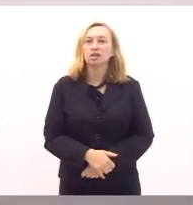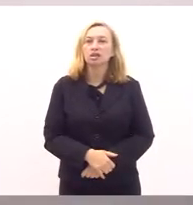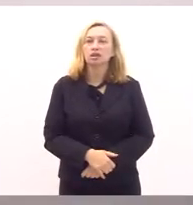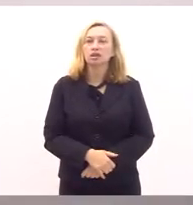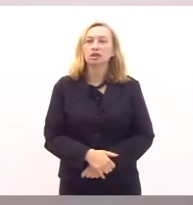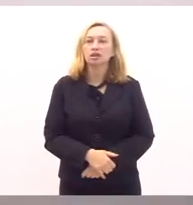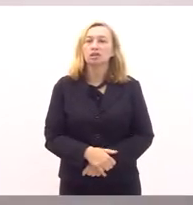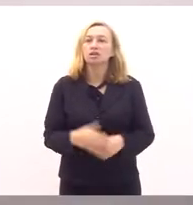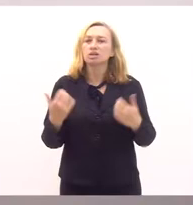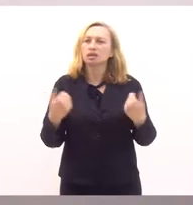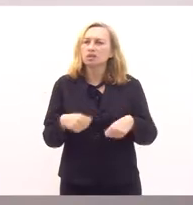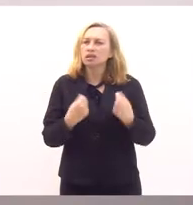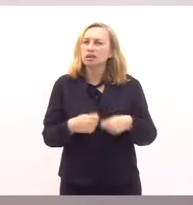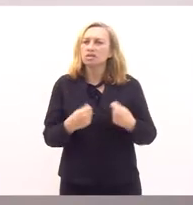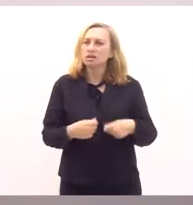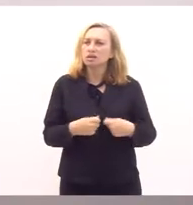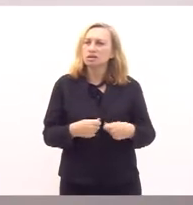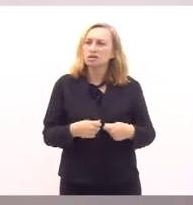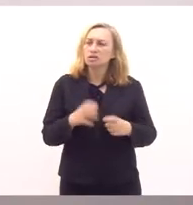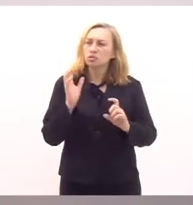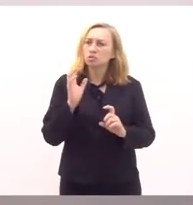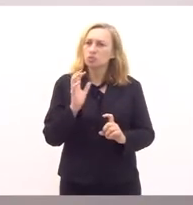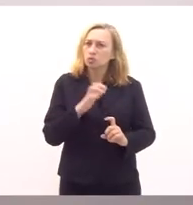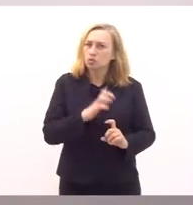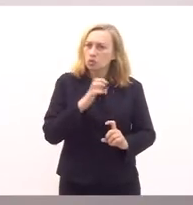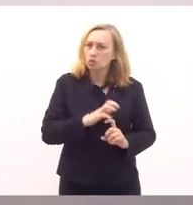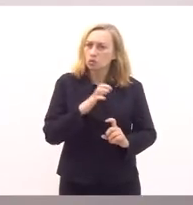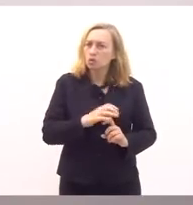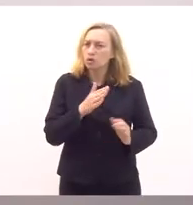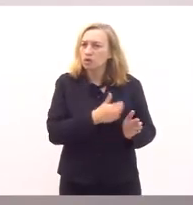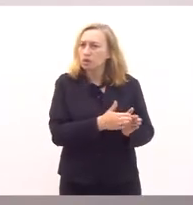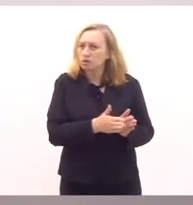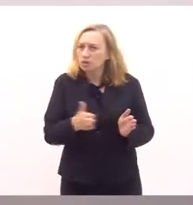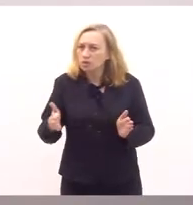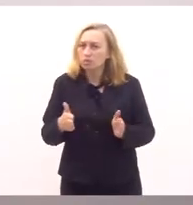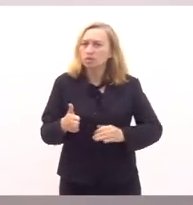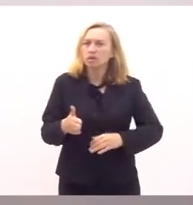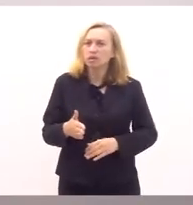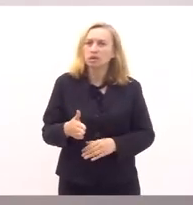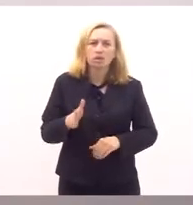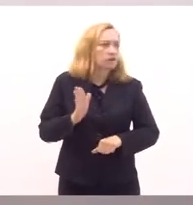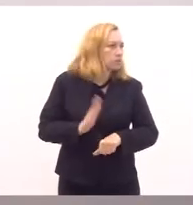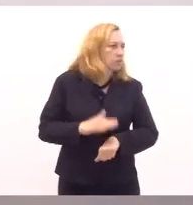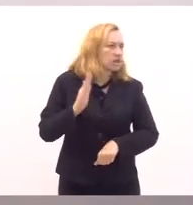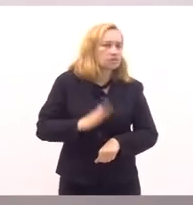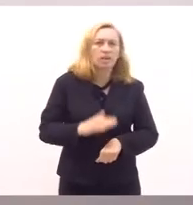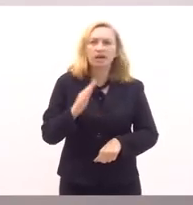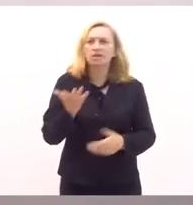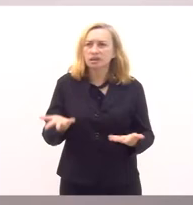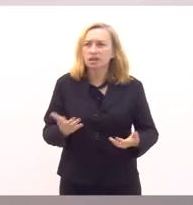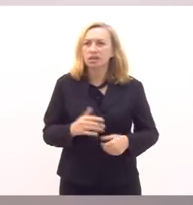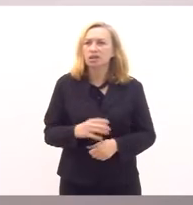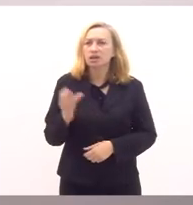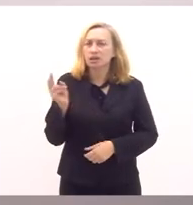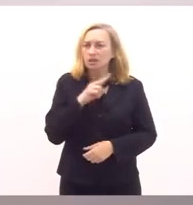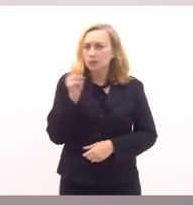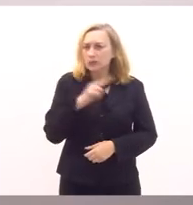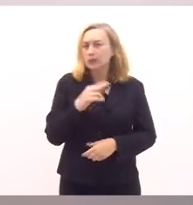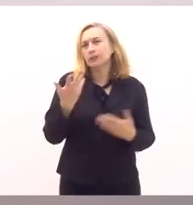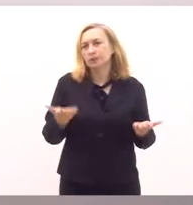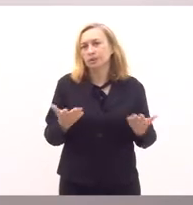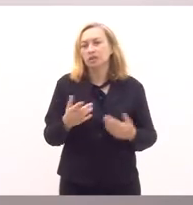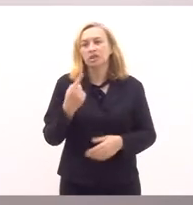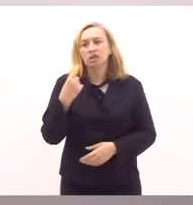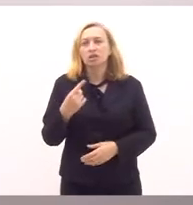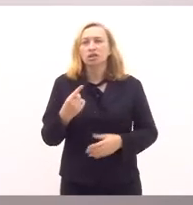e a necessidade de colocar pressão nesse processo é cada vez mais urgente. Assim. A